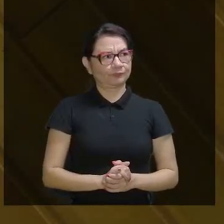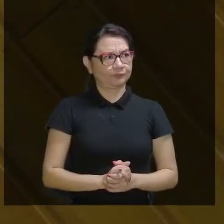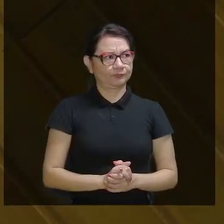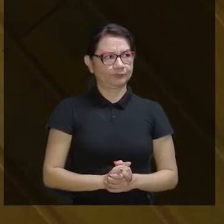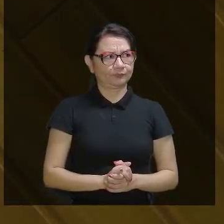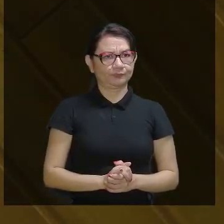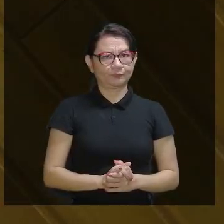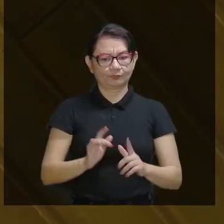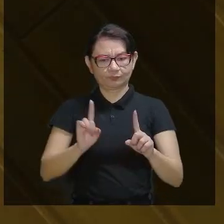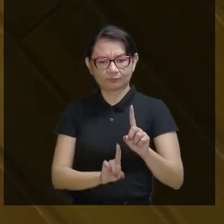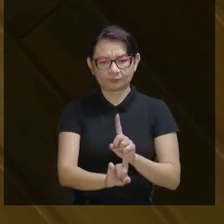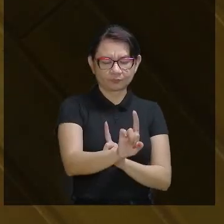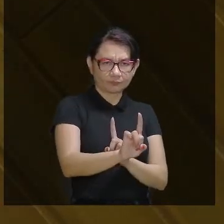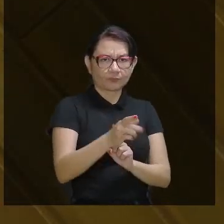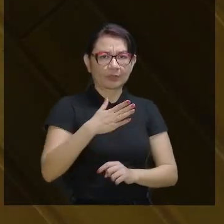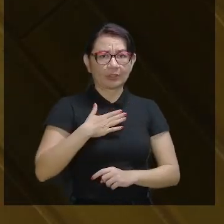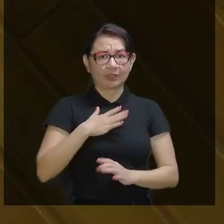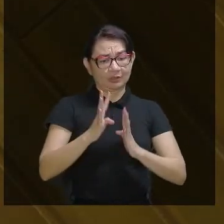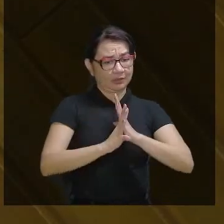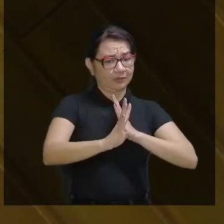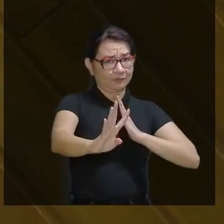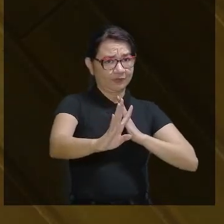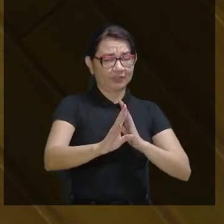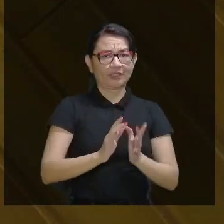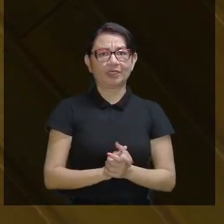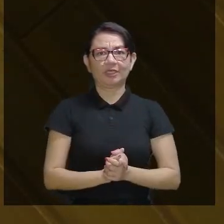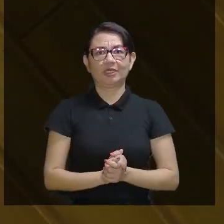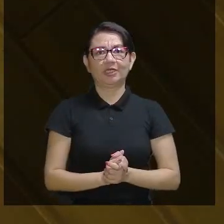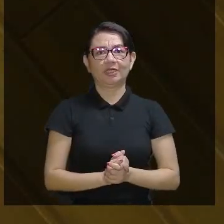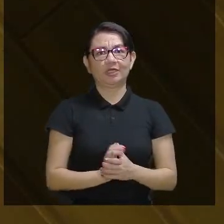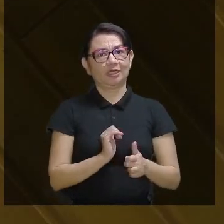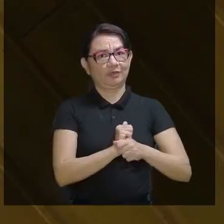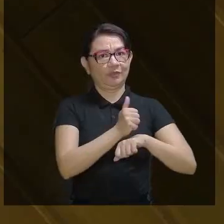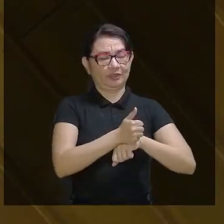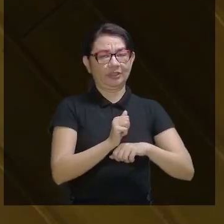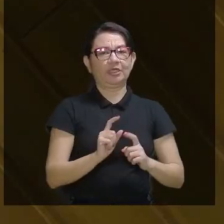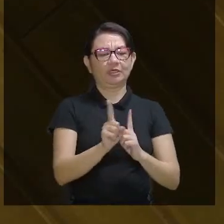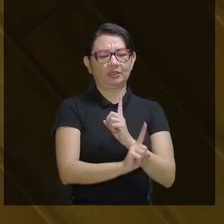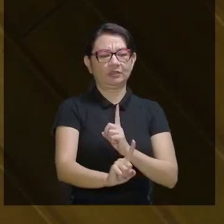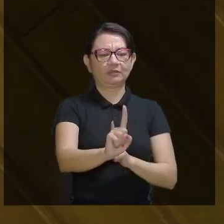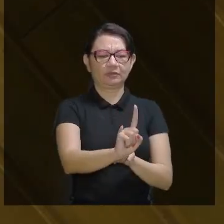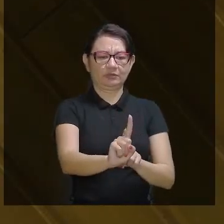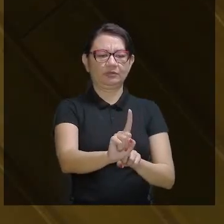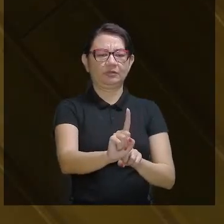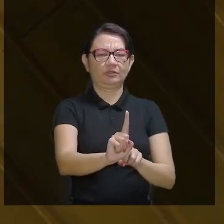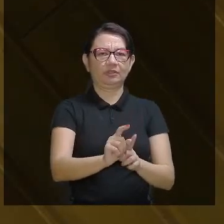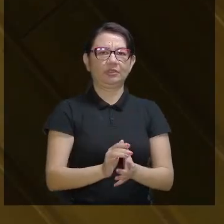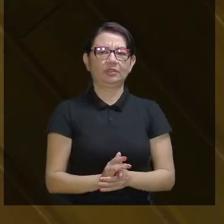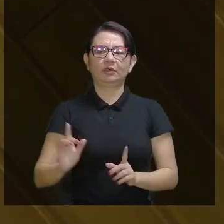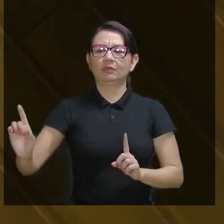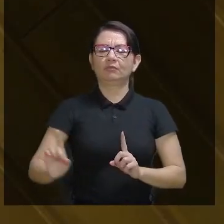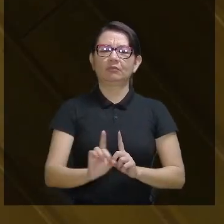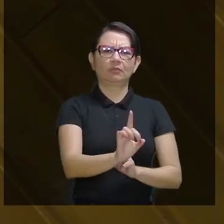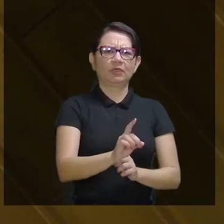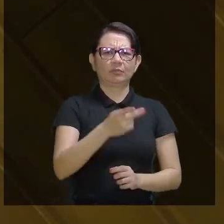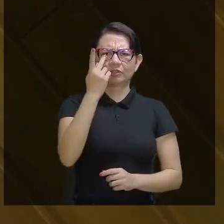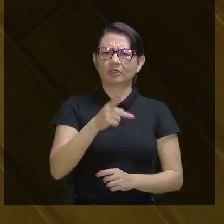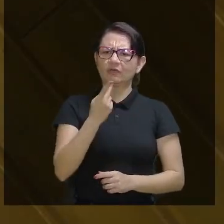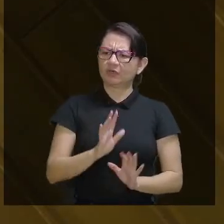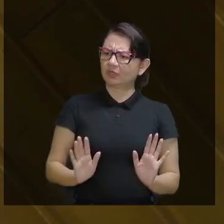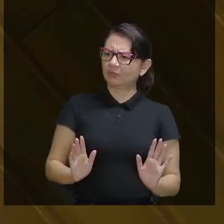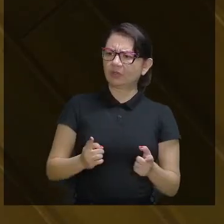quer passar na minha frente numa fila, que eu estou numa fila, né, de pessoas idosas, e aí as pessoas